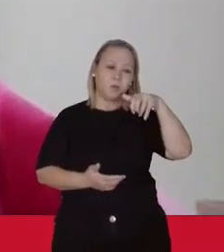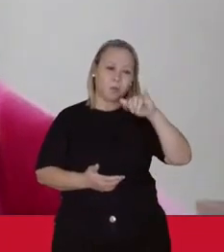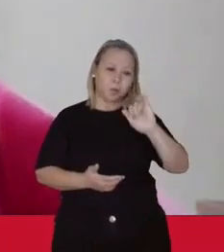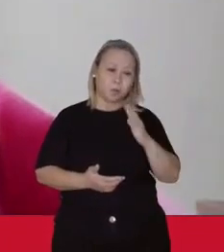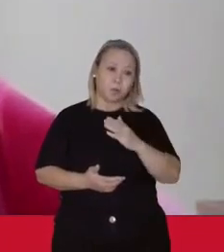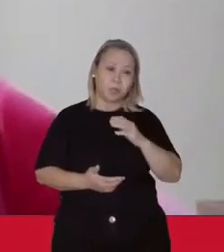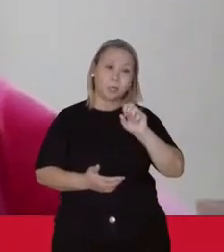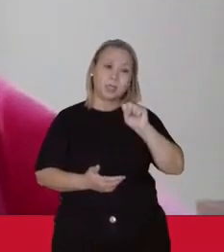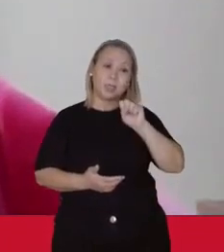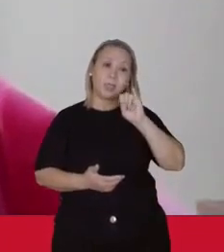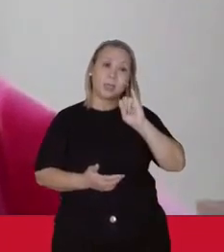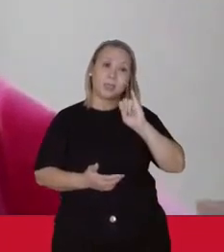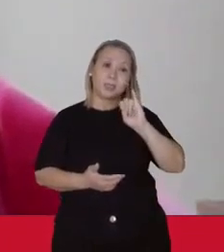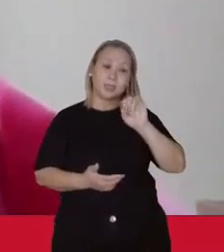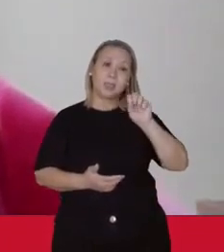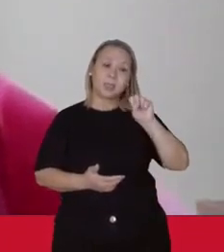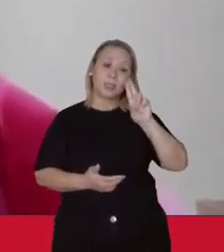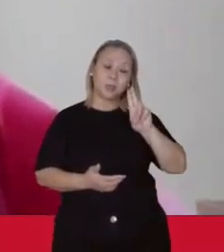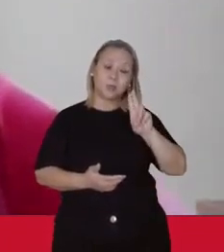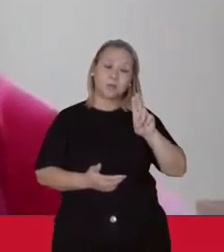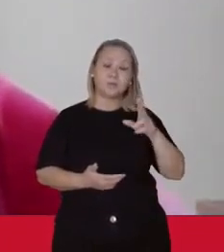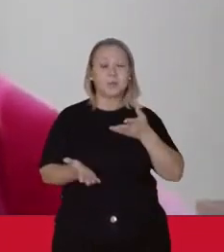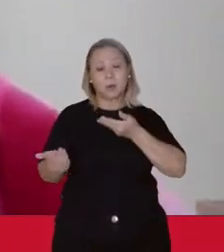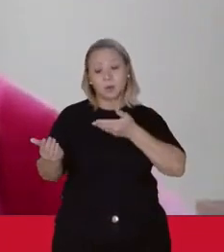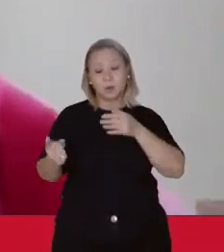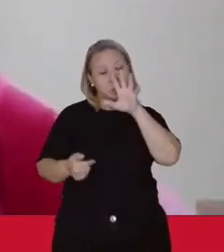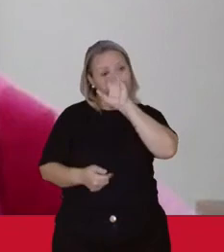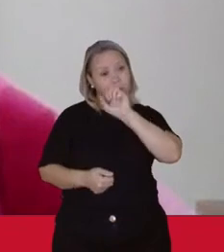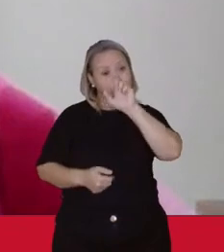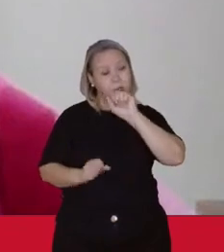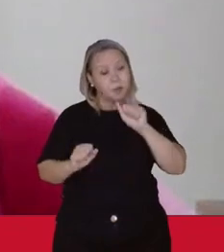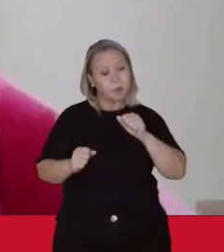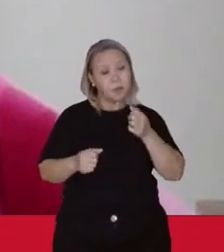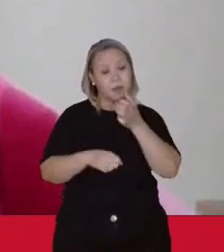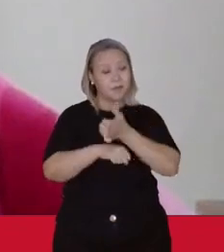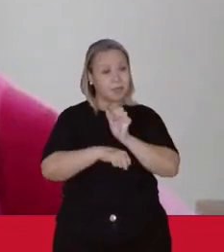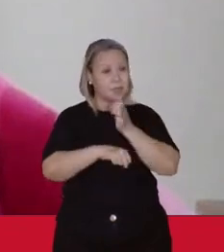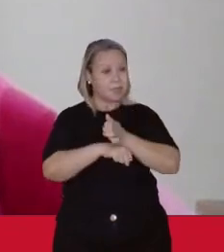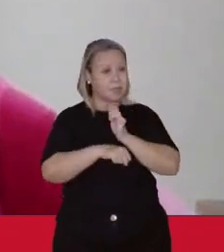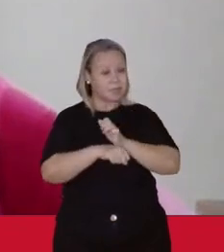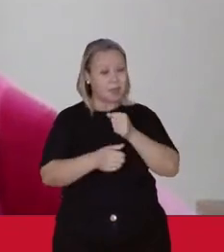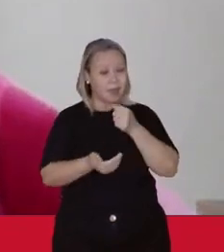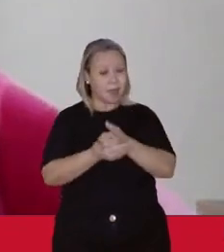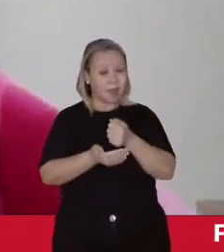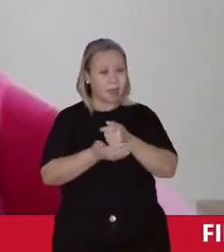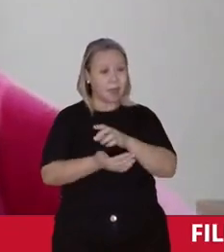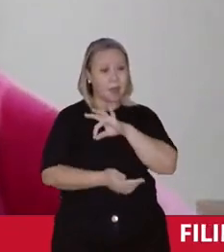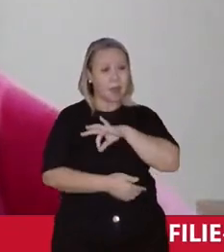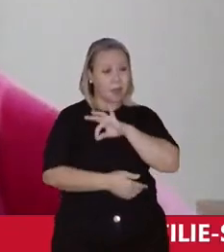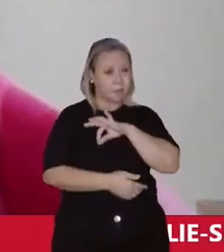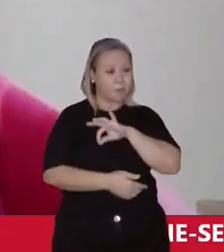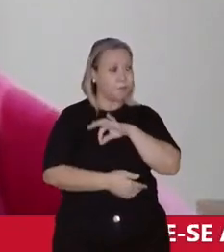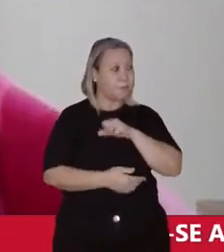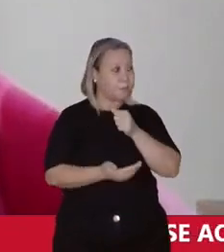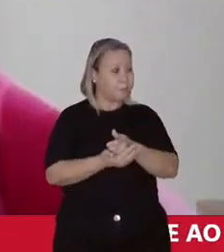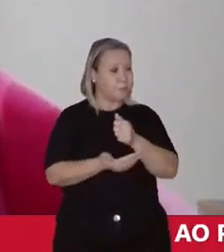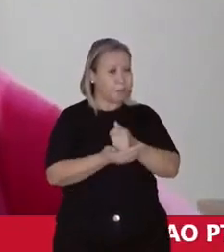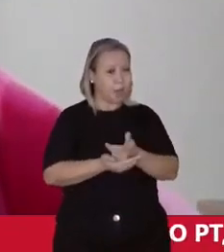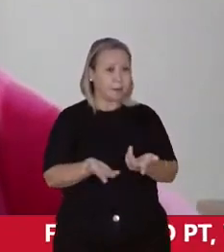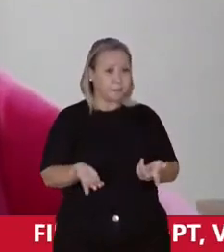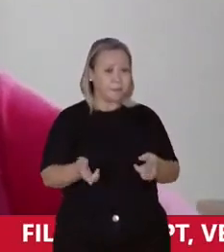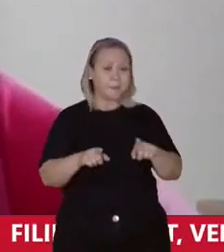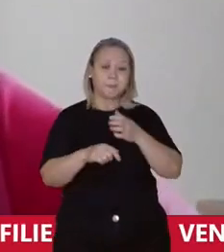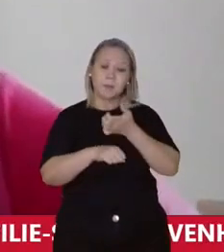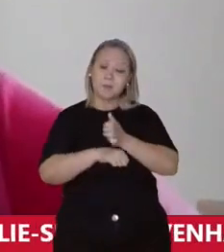uma juventude que aí aprendeu que podia fazer estágio remunerado, que o programa de estágio também foi criado